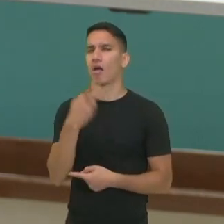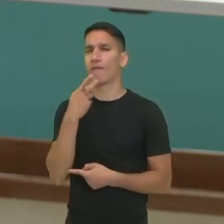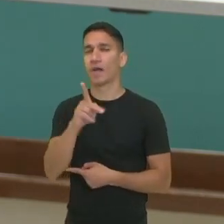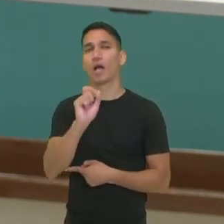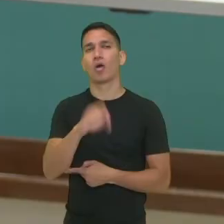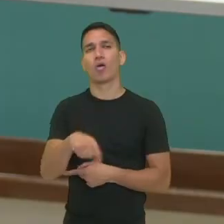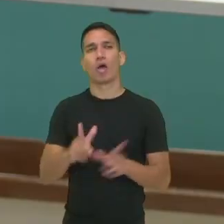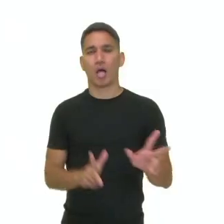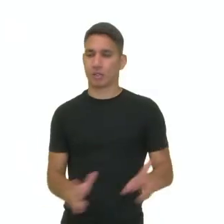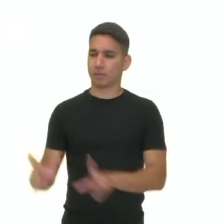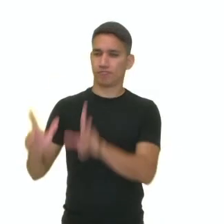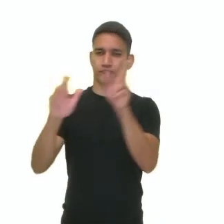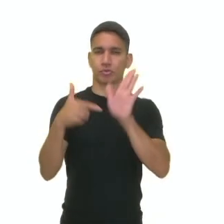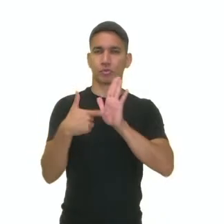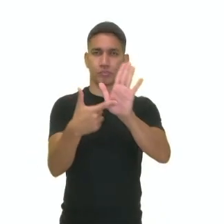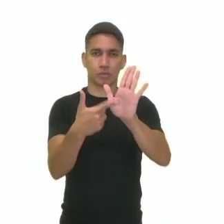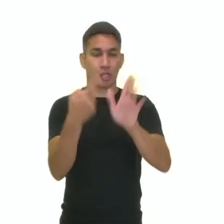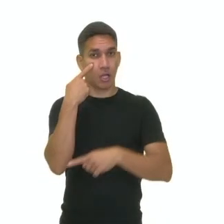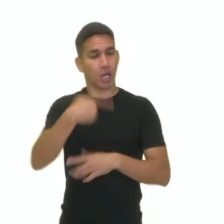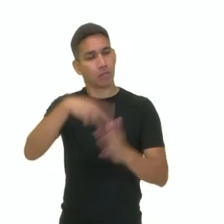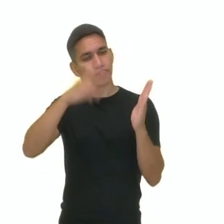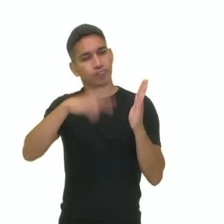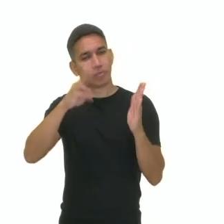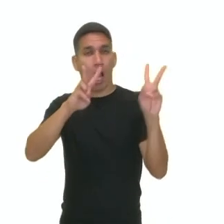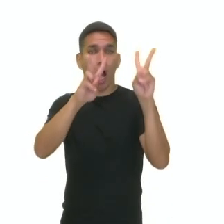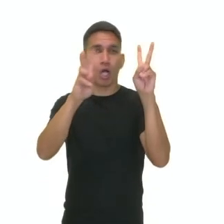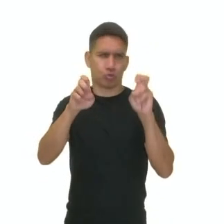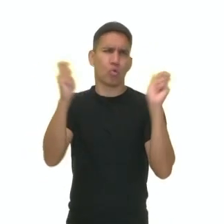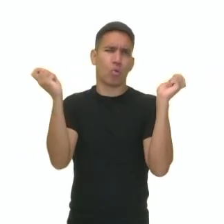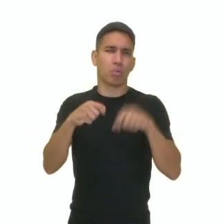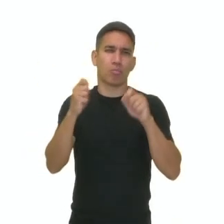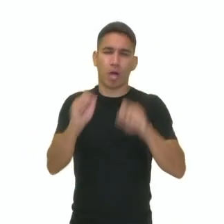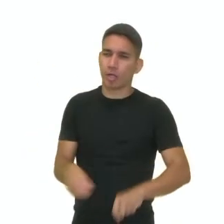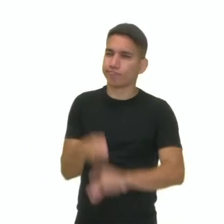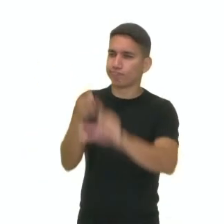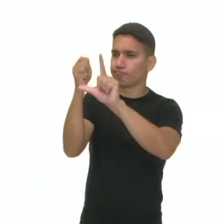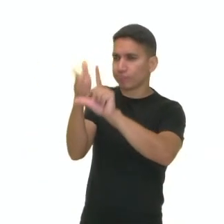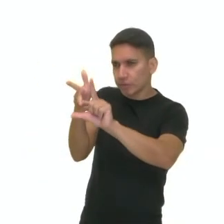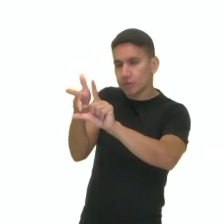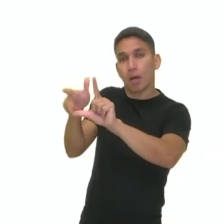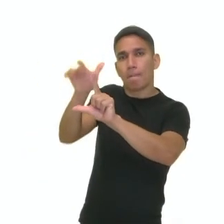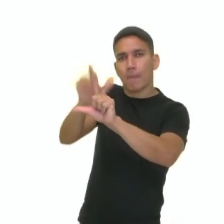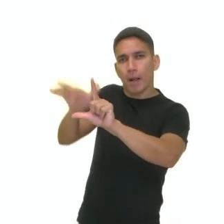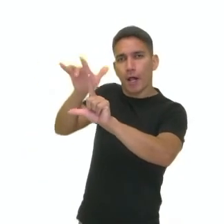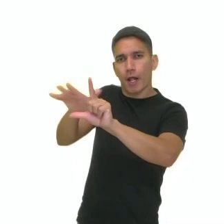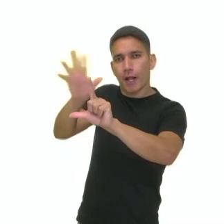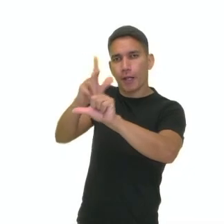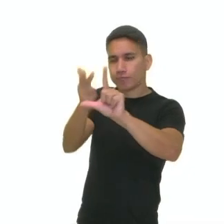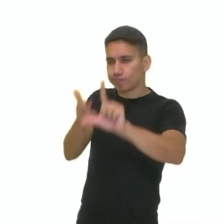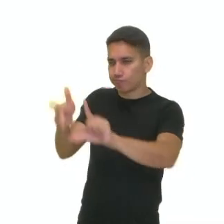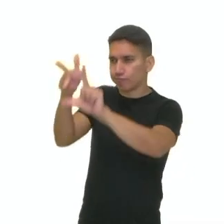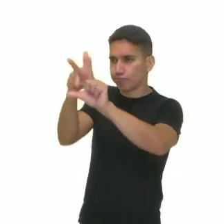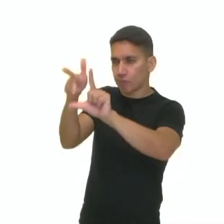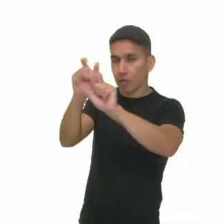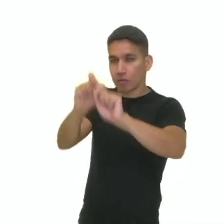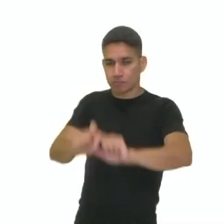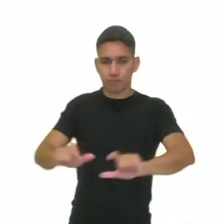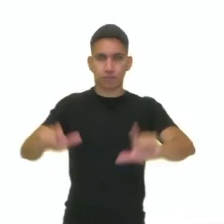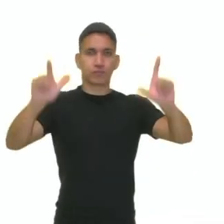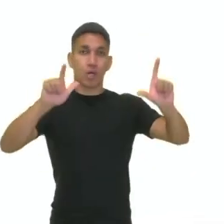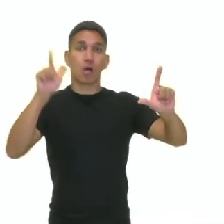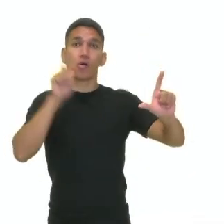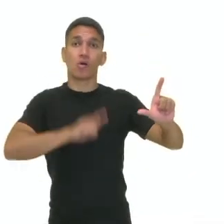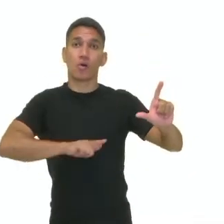um texto, aqui, ó. Eu separei um assunto aqui, você vai mirar a câmera do seu smartphone, acessar